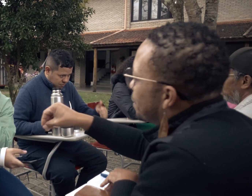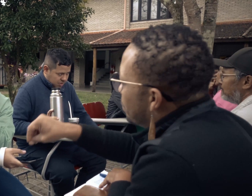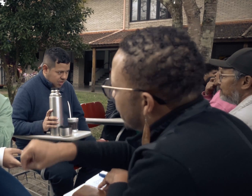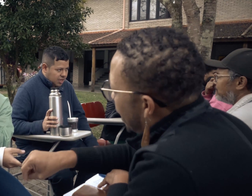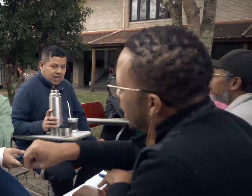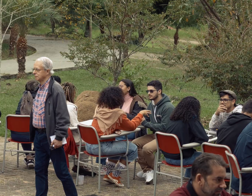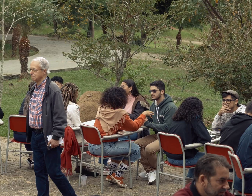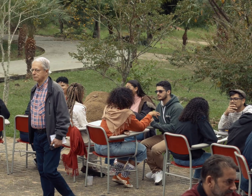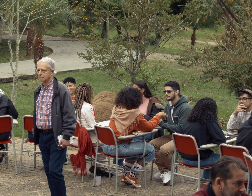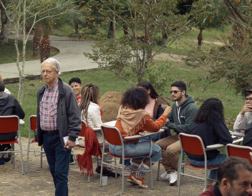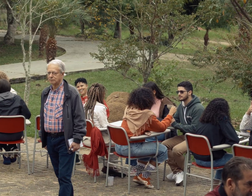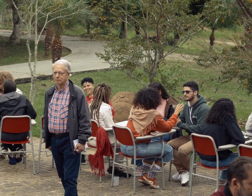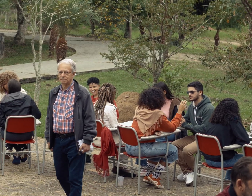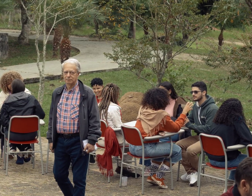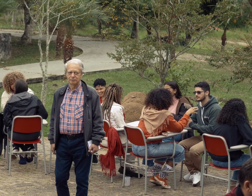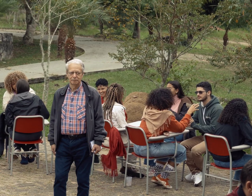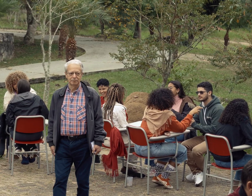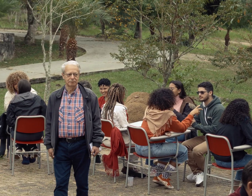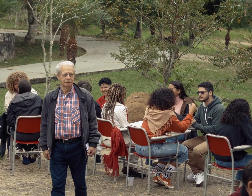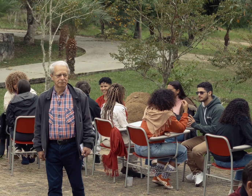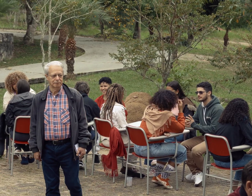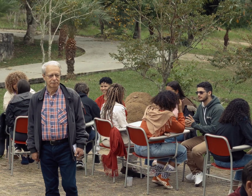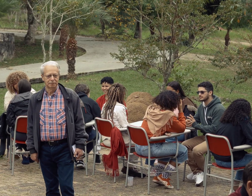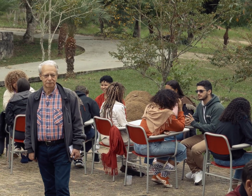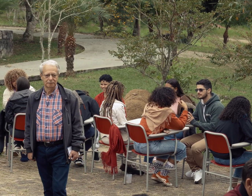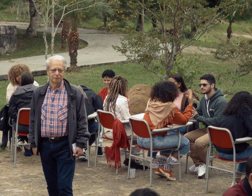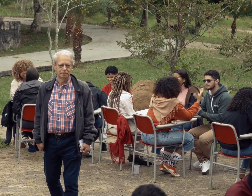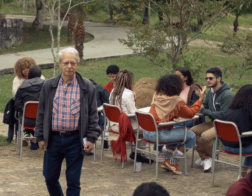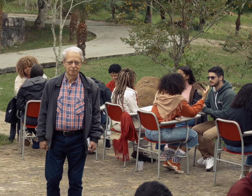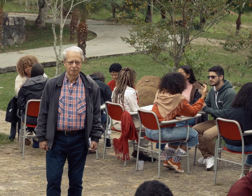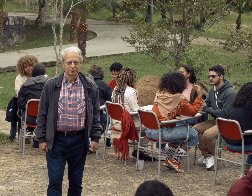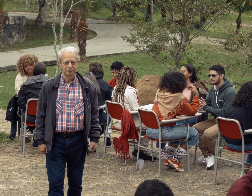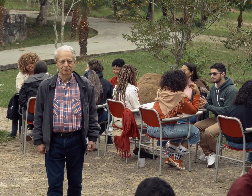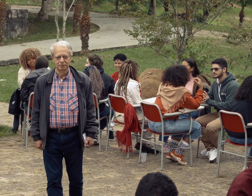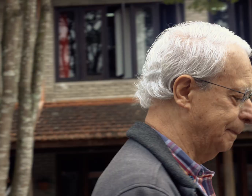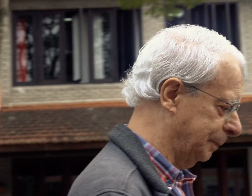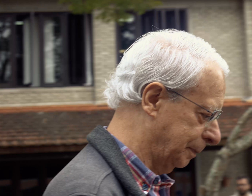Ele fala e ela concorda. O senhor segura um caderninho.